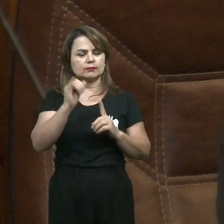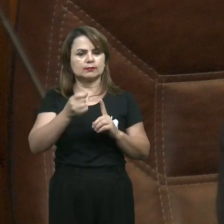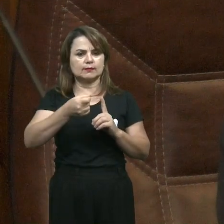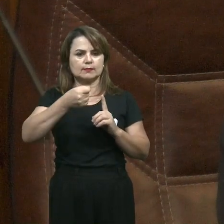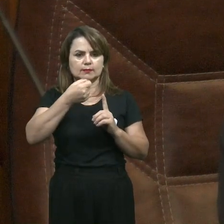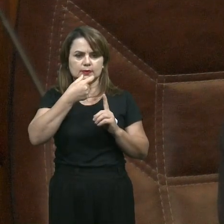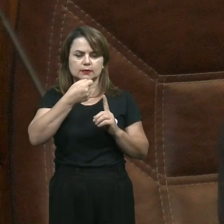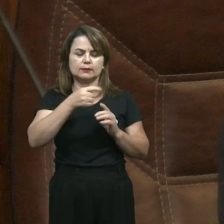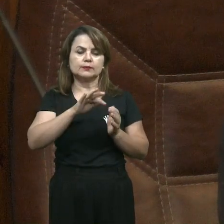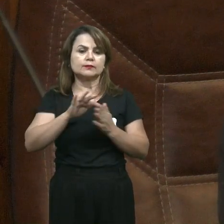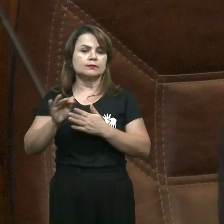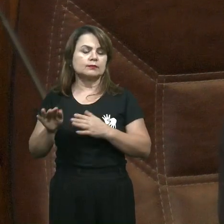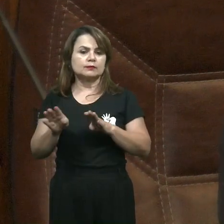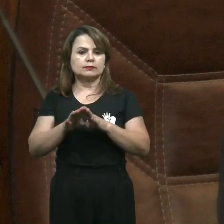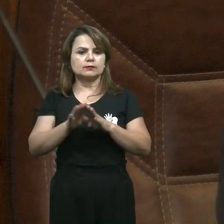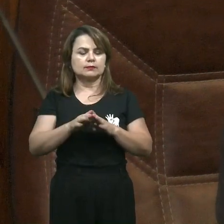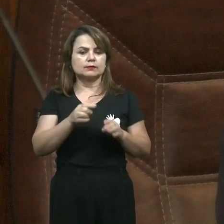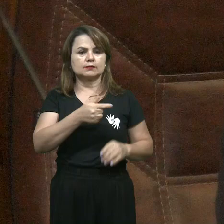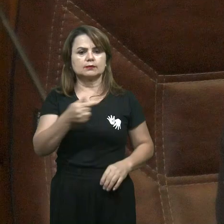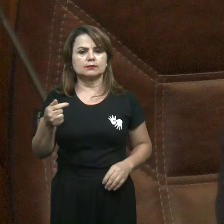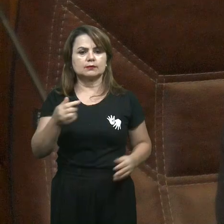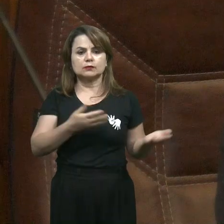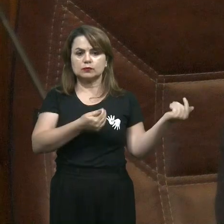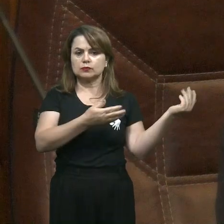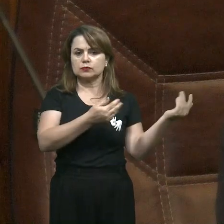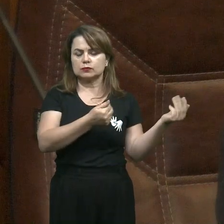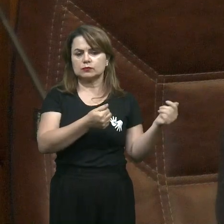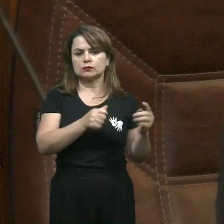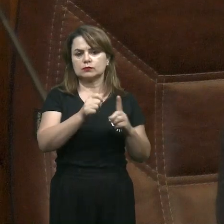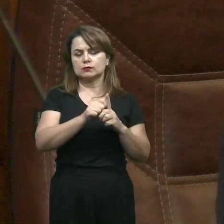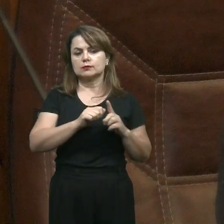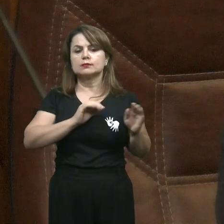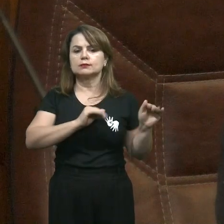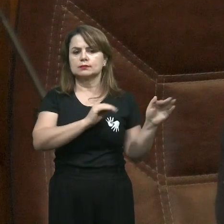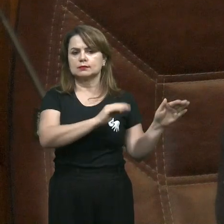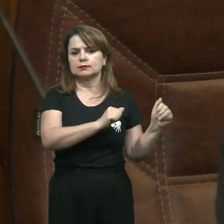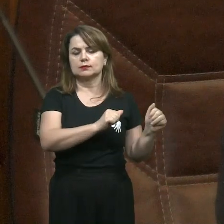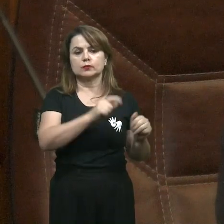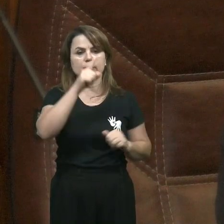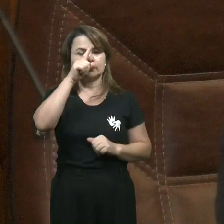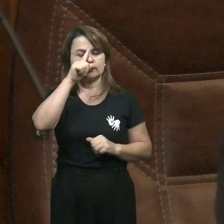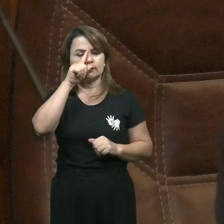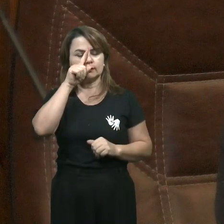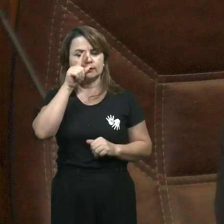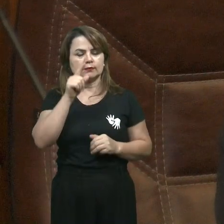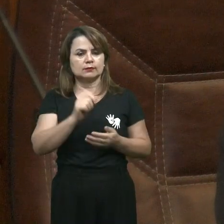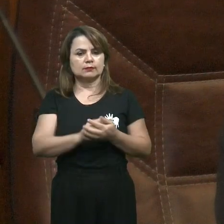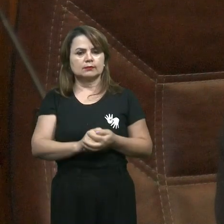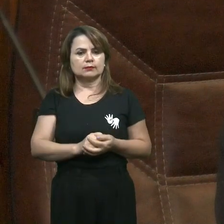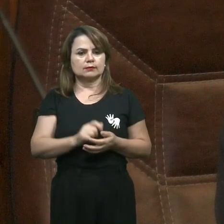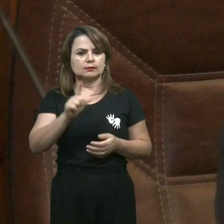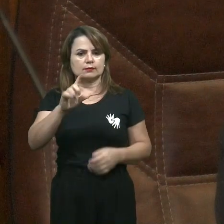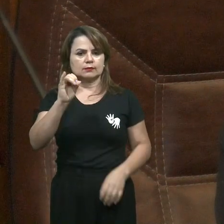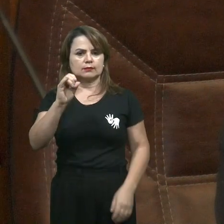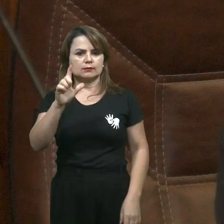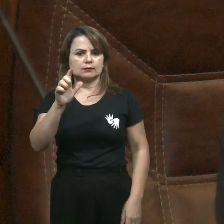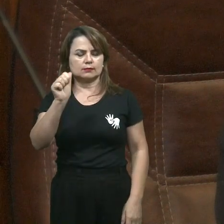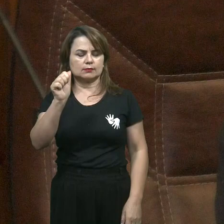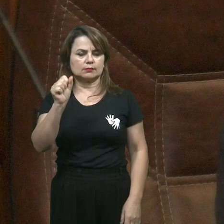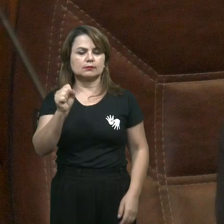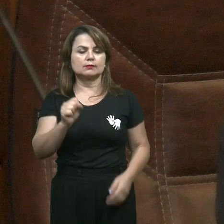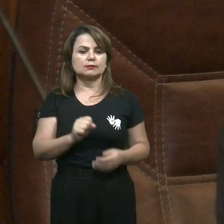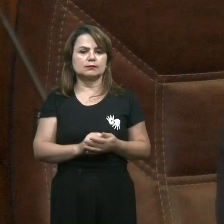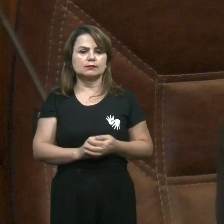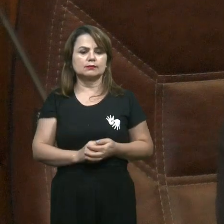Nos últimos sete dias da semana, Municipal da Juventude. Em todo mês, o setembro lilás, com a promoção de